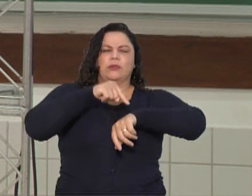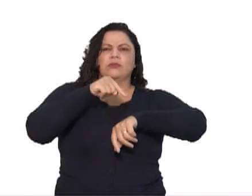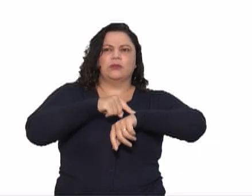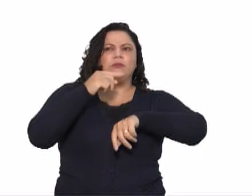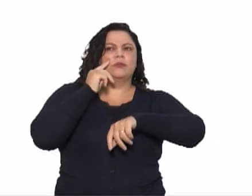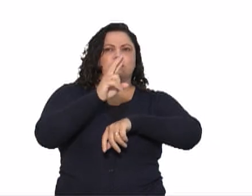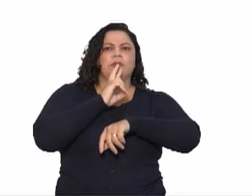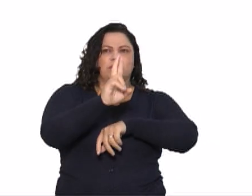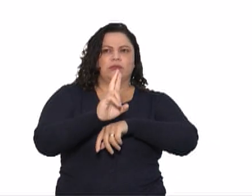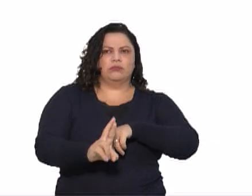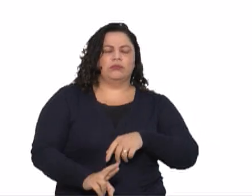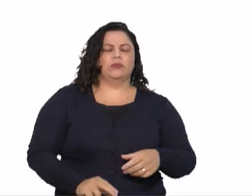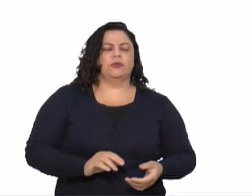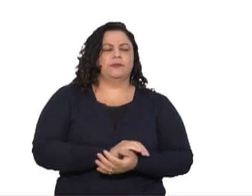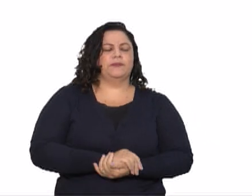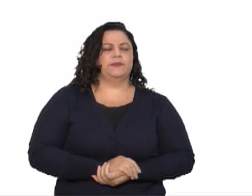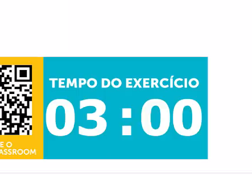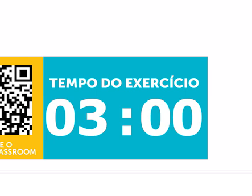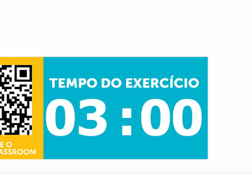resolverem.